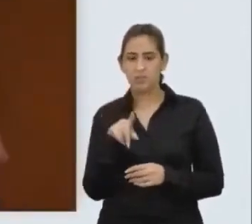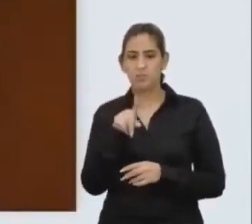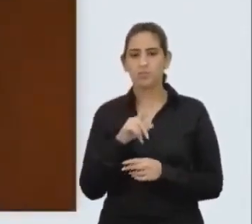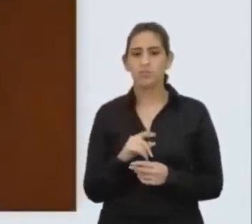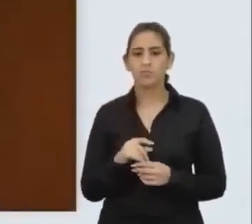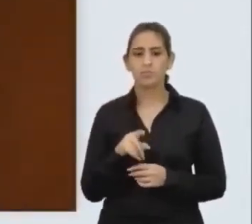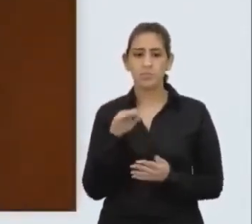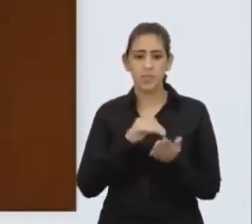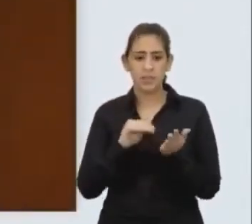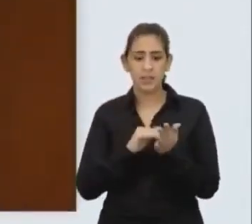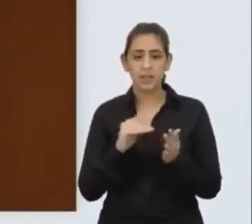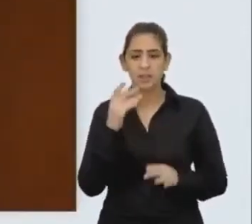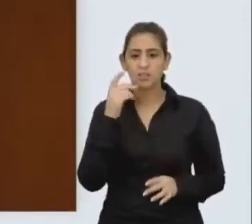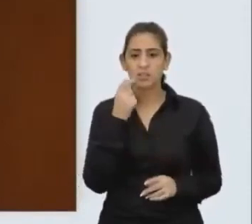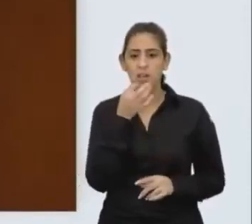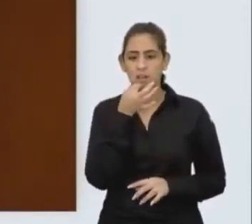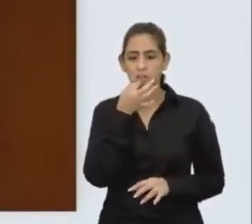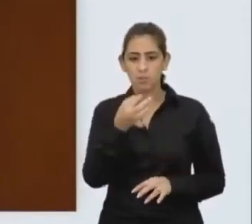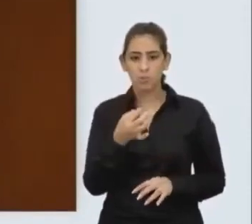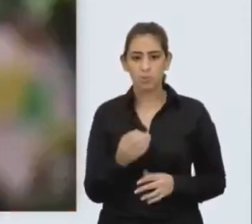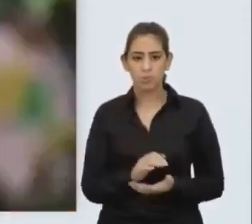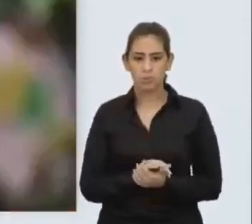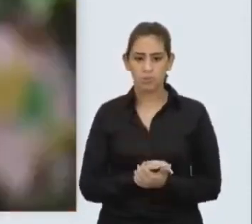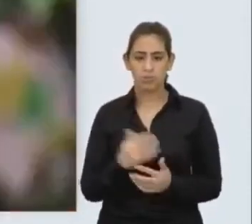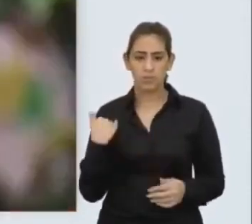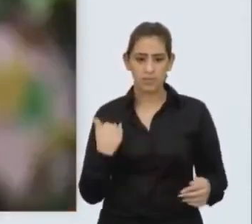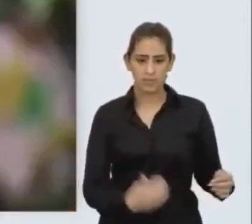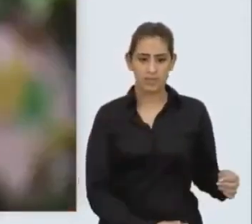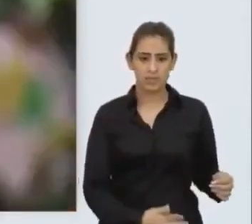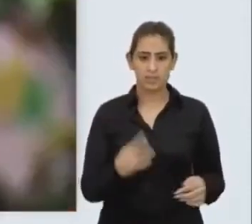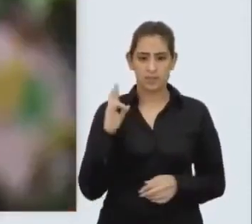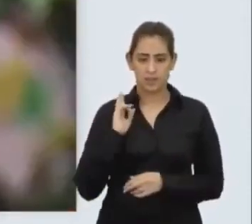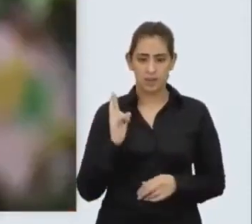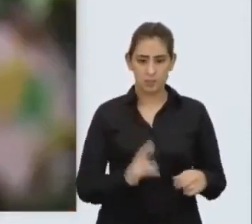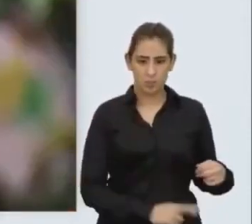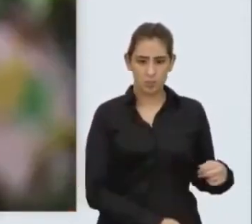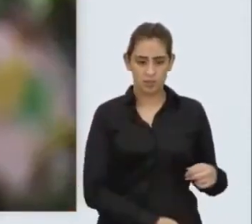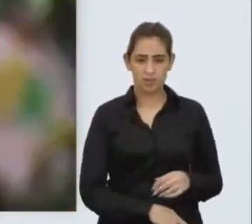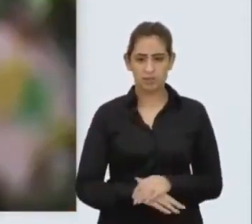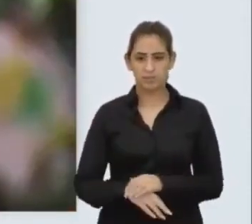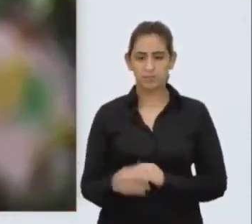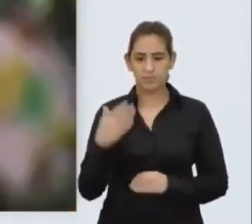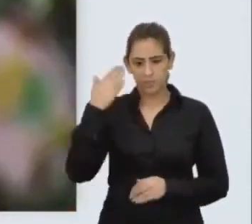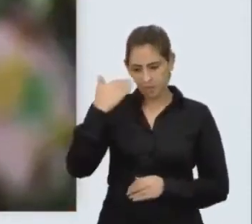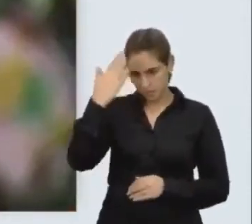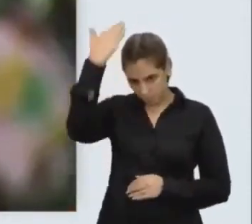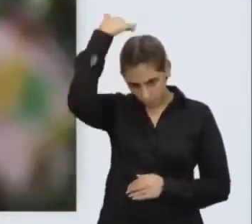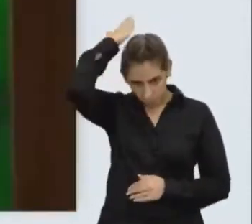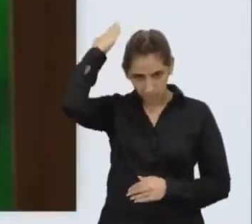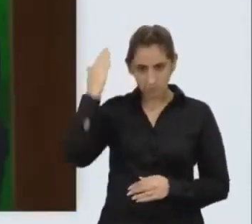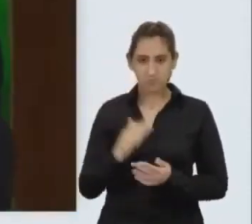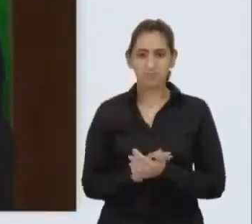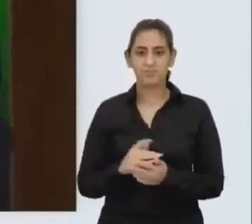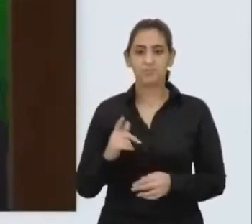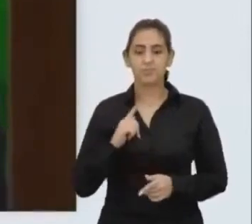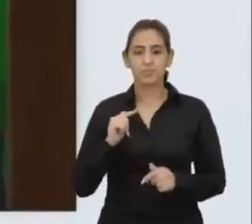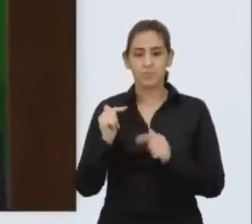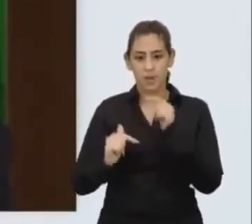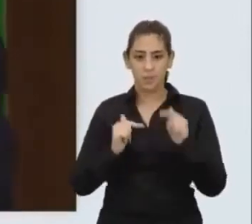assuntos estratégicos da presidência da república revelou que dos Seis Milhões de impostos de trabalho